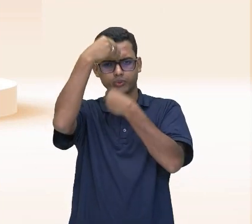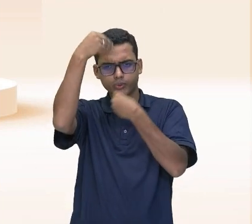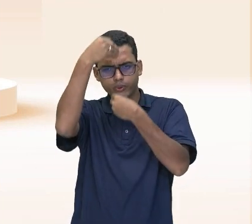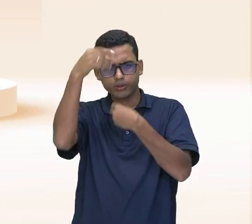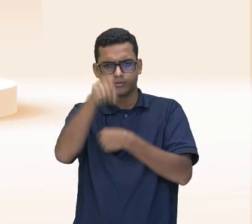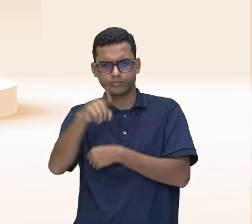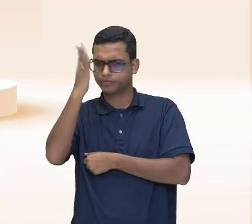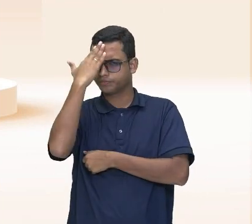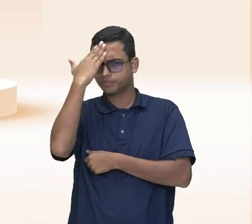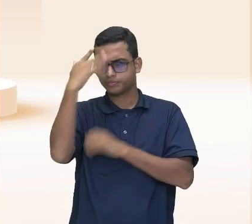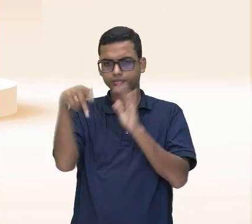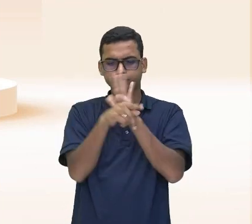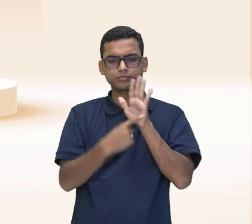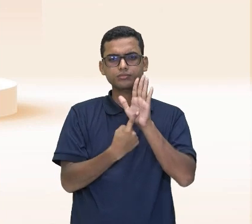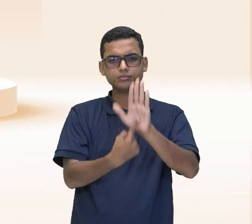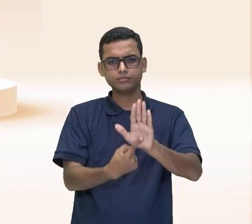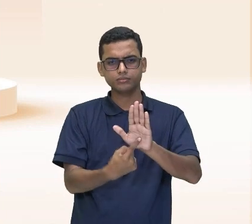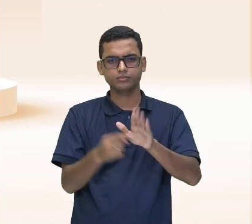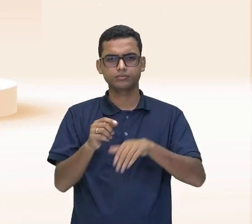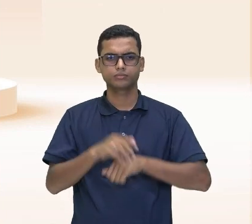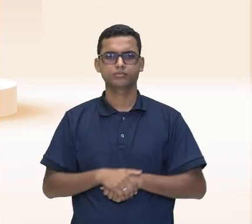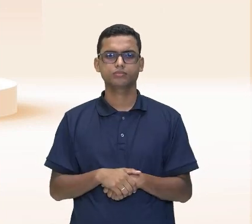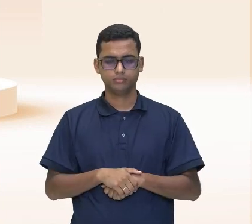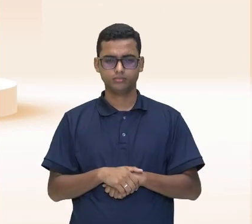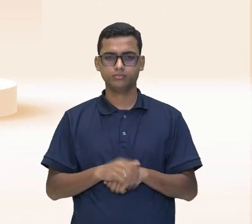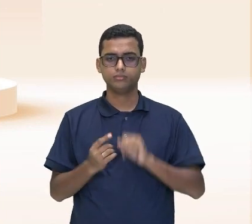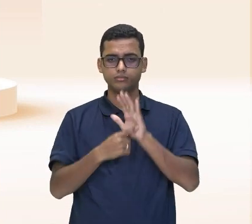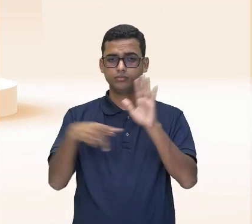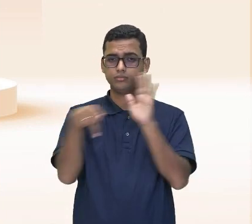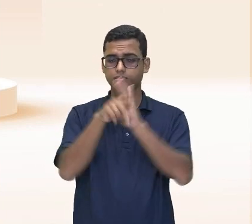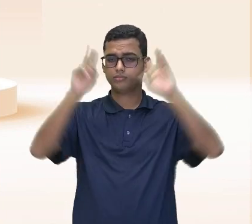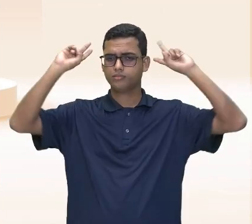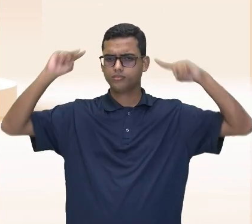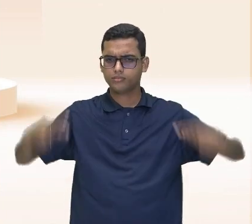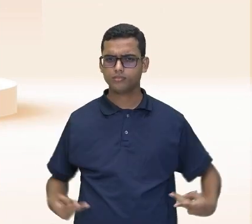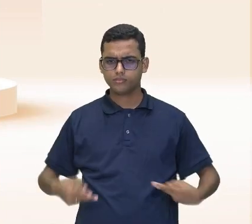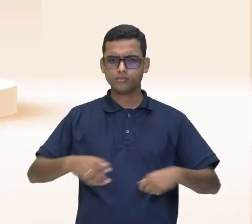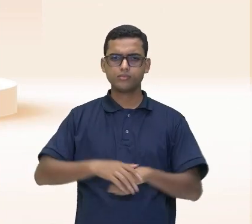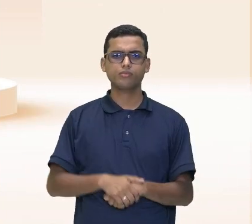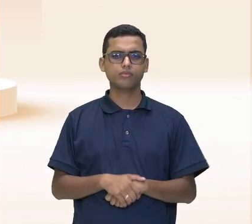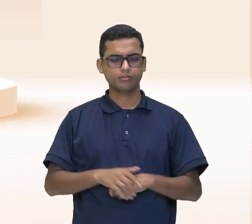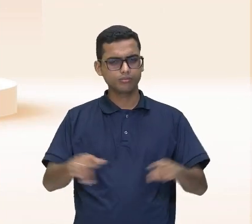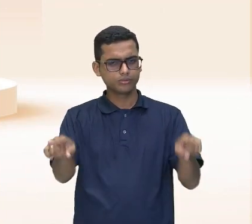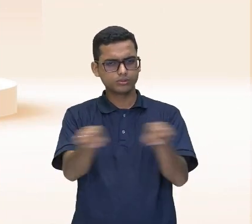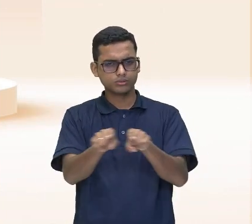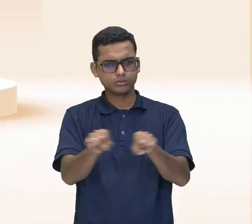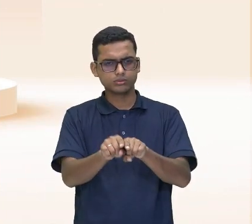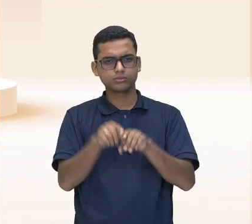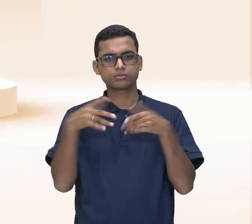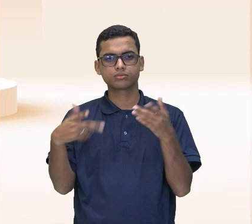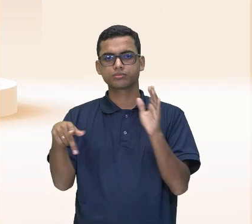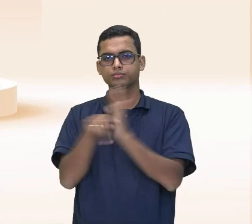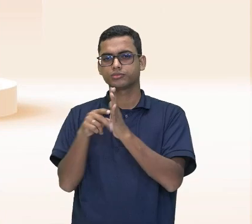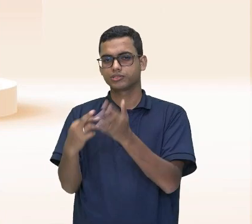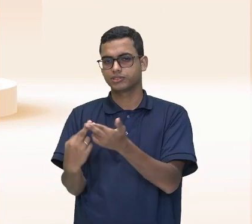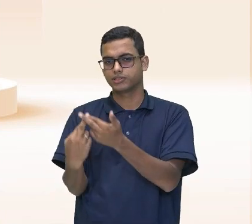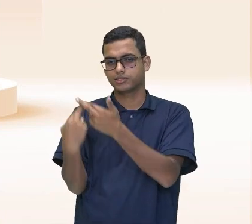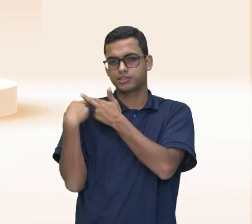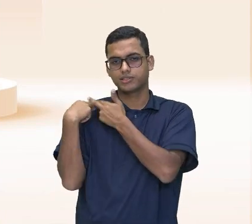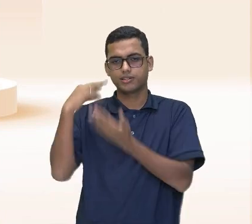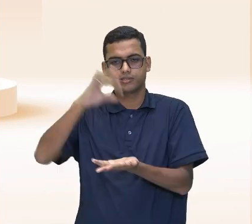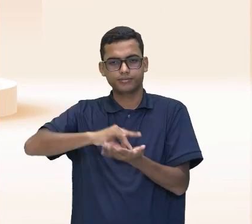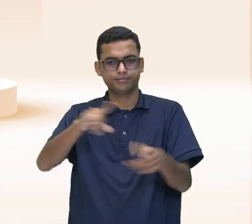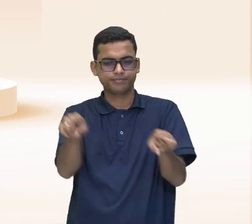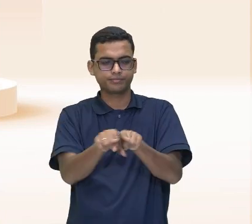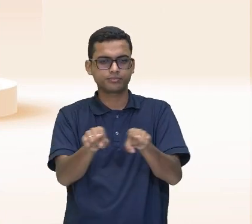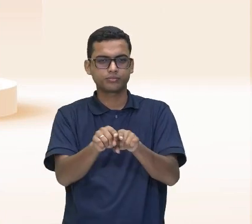Ela vai refletir tudo isso para os seres humanos. Então aqui também, qual é o papel da mulher, qual é o papel do